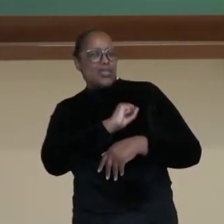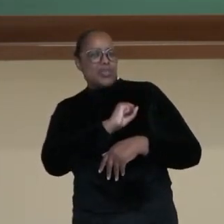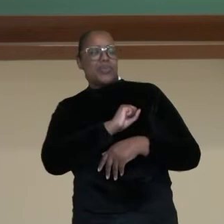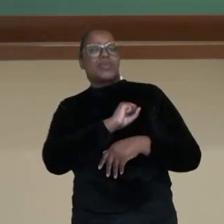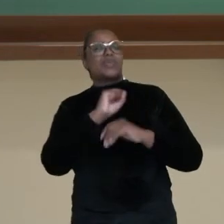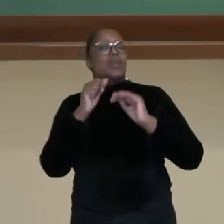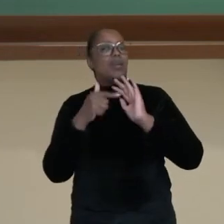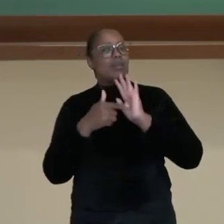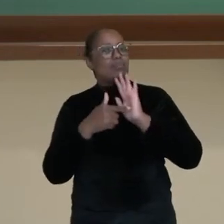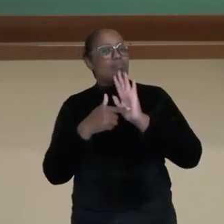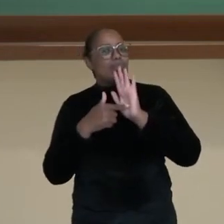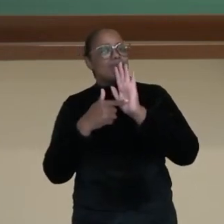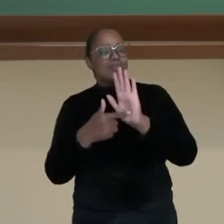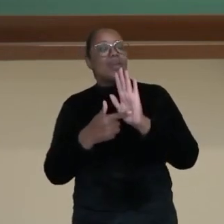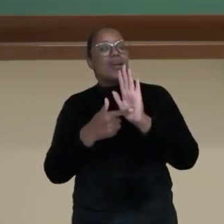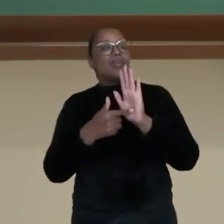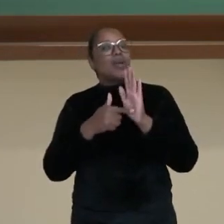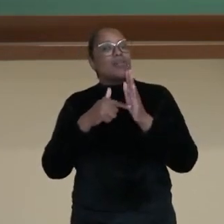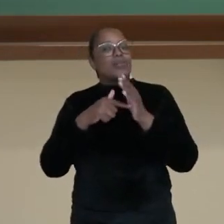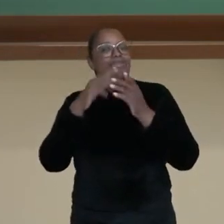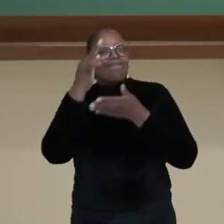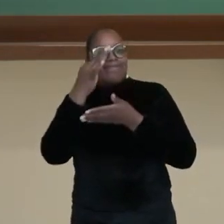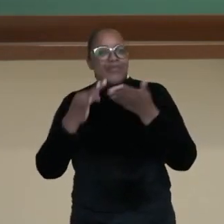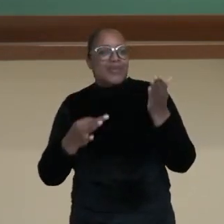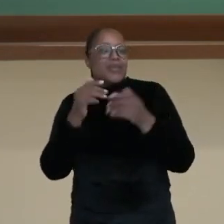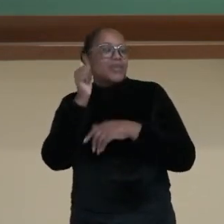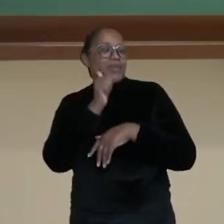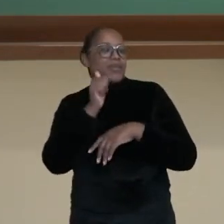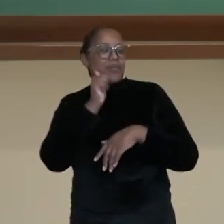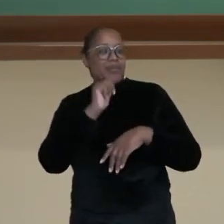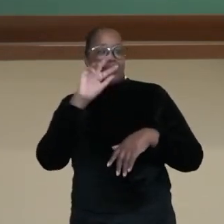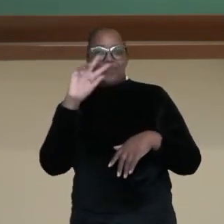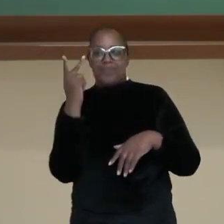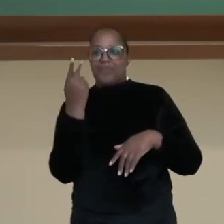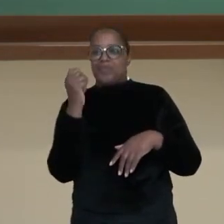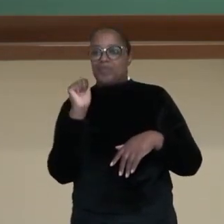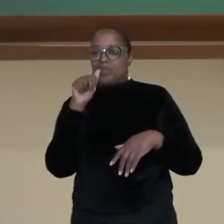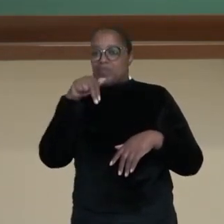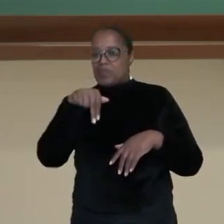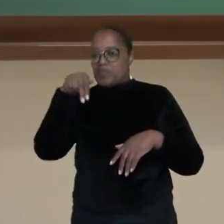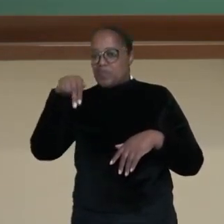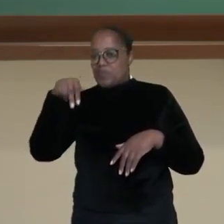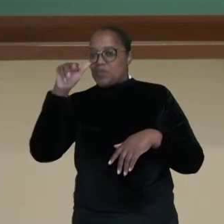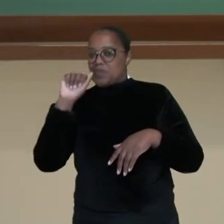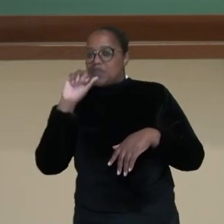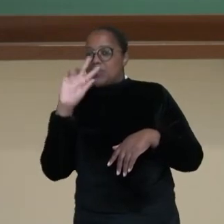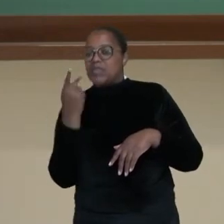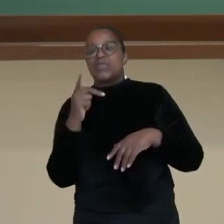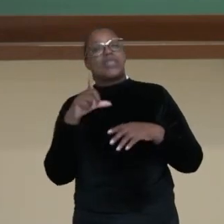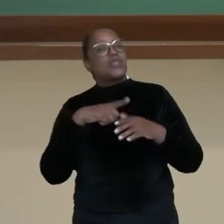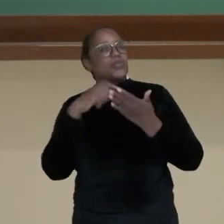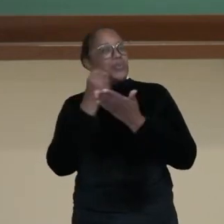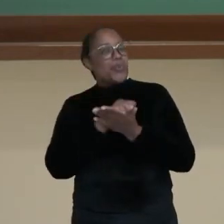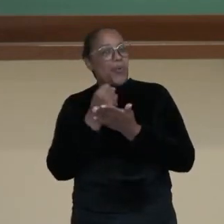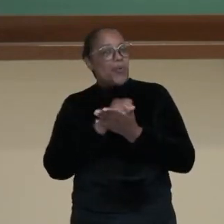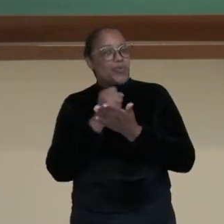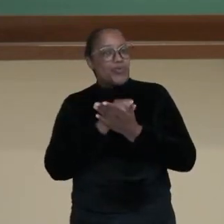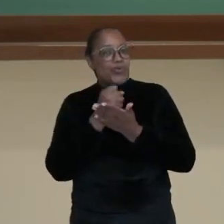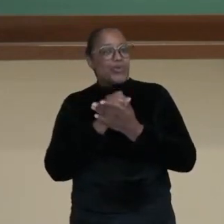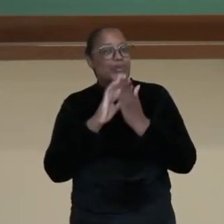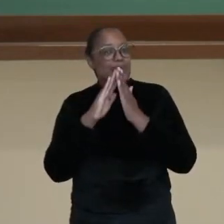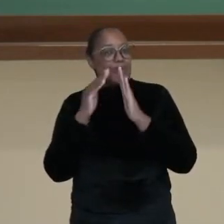incitadas pela propaganda, tudo isso fazia, né, um fortalecimento do partido e um controle da massa, né? São coisas